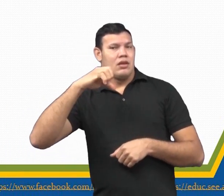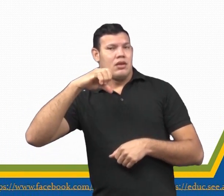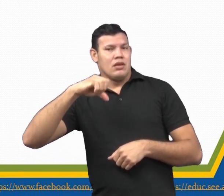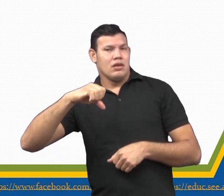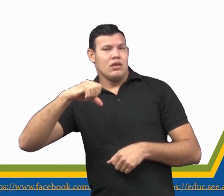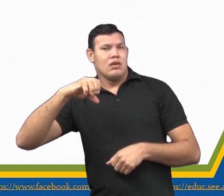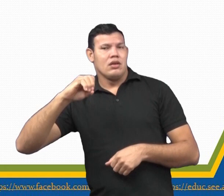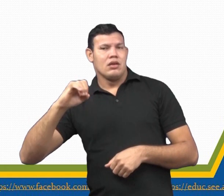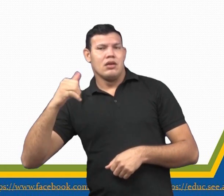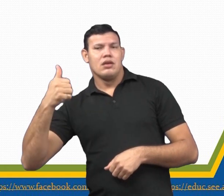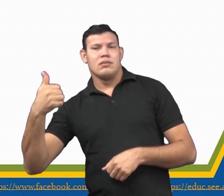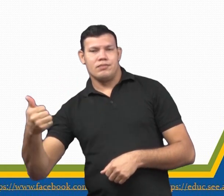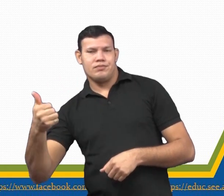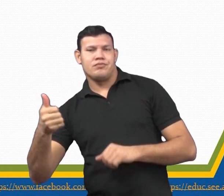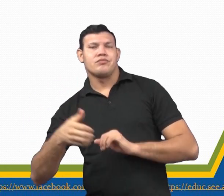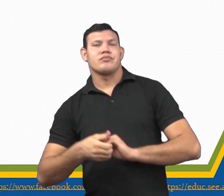em